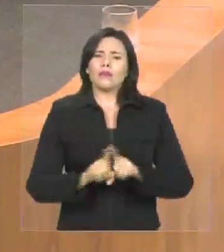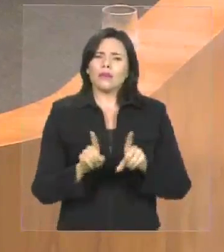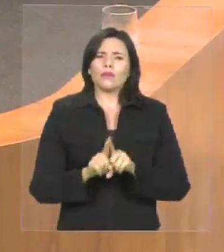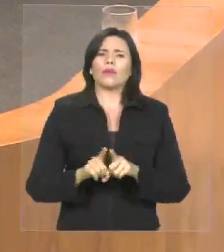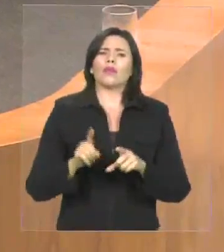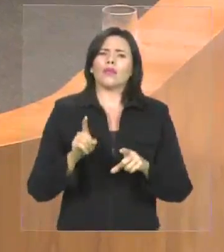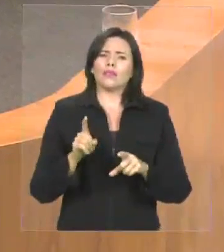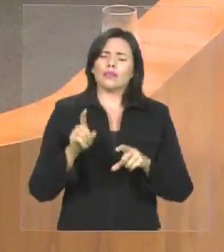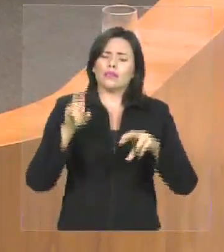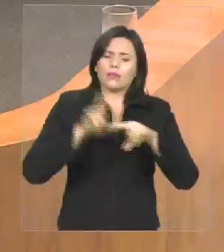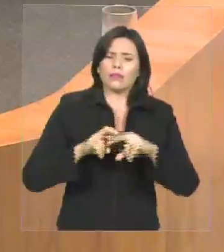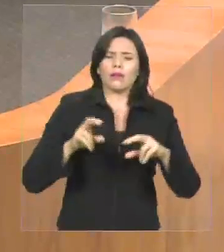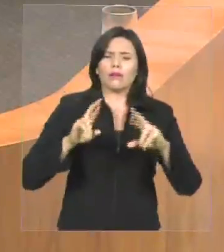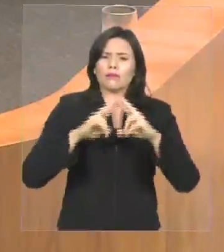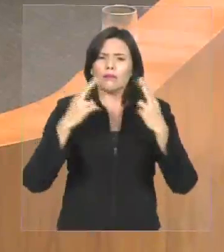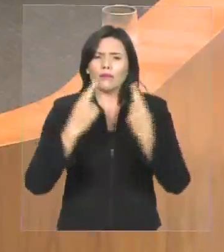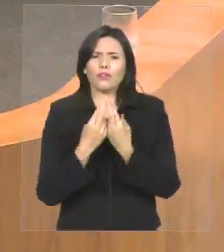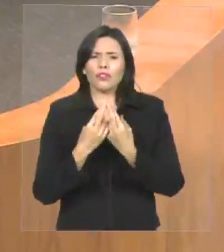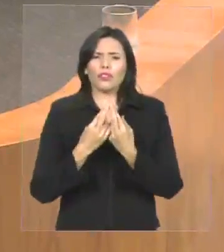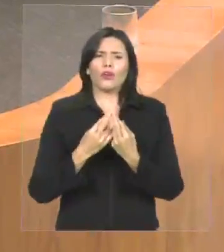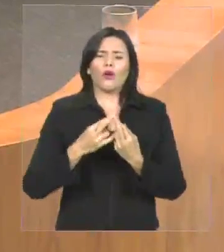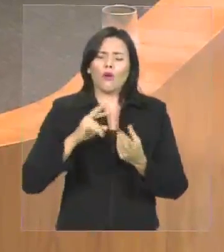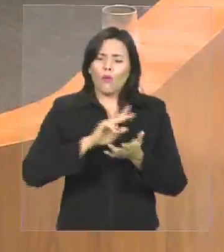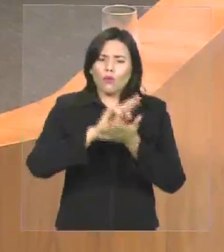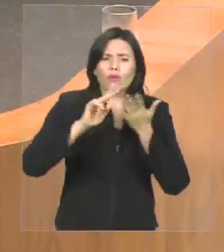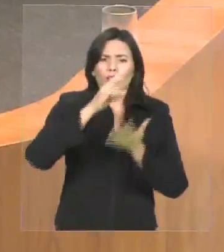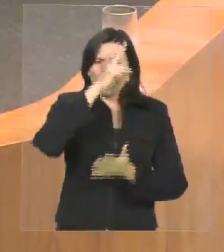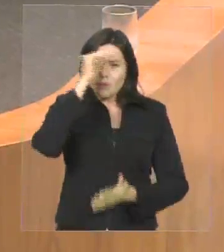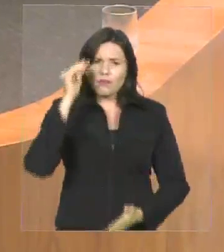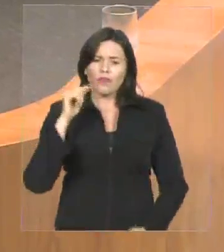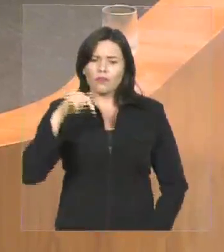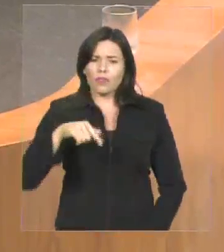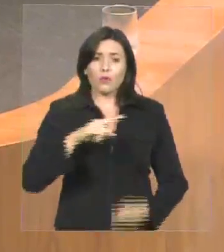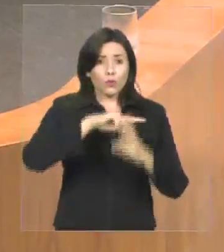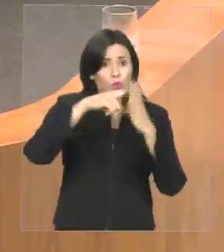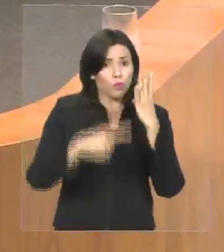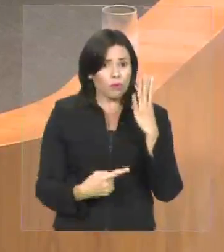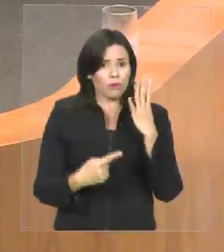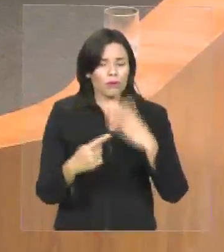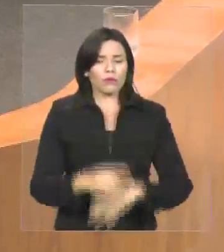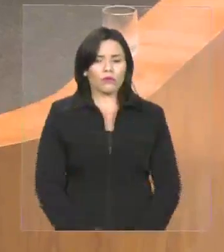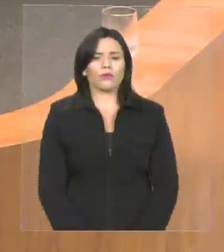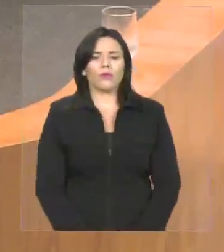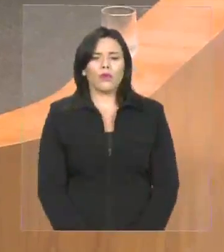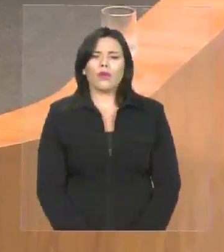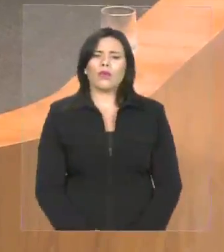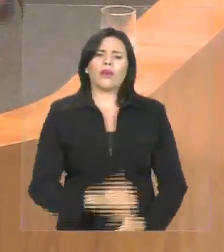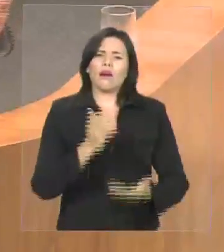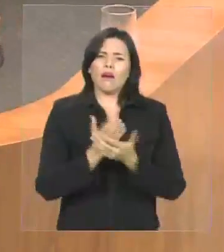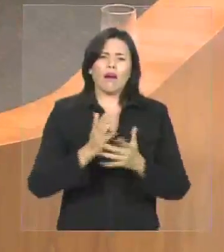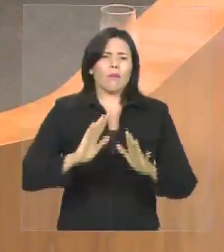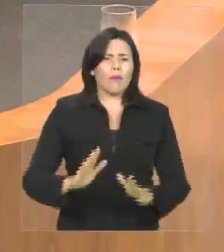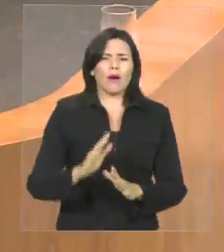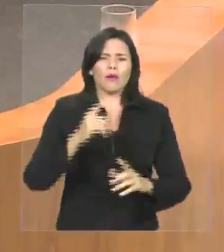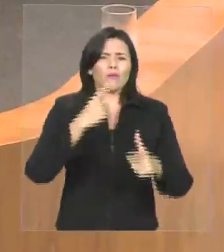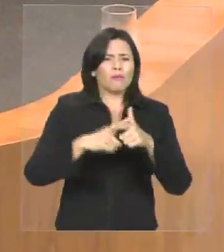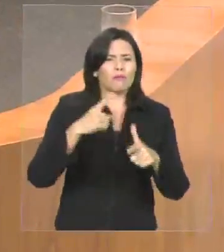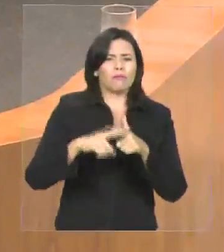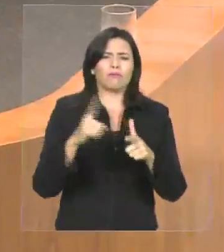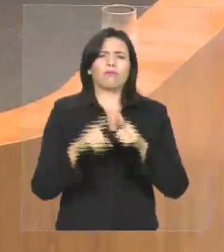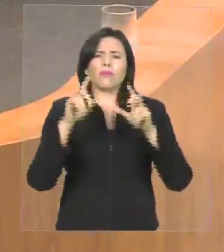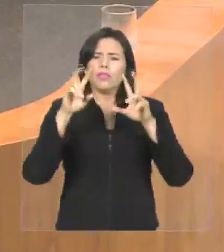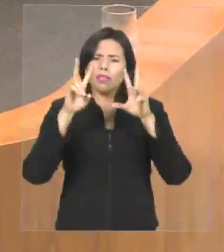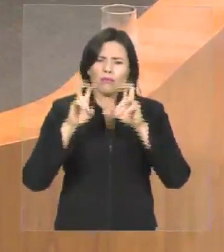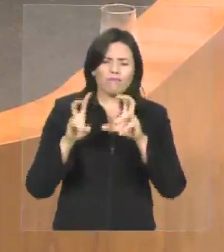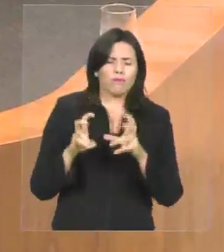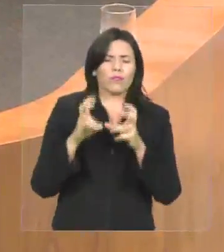discussão da metropolização é possível resolver essa temática definitivamente. E aí, com o apoio, né, dos órgãos técnicos, né, tanto o